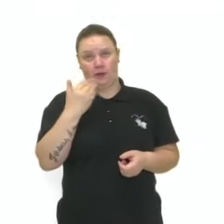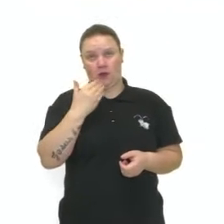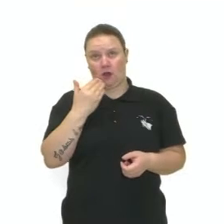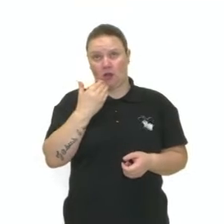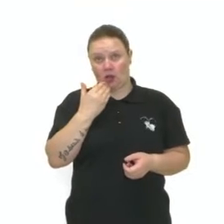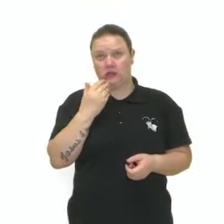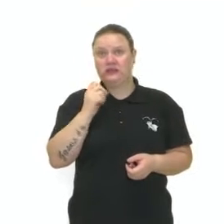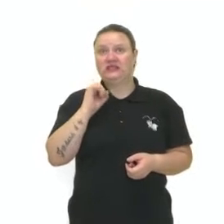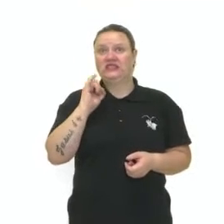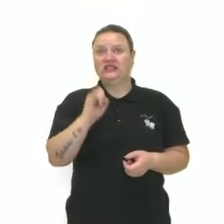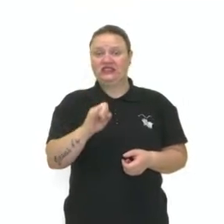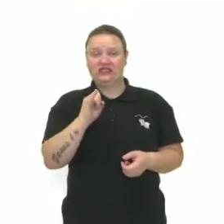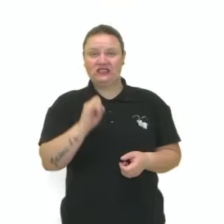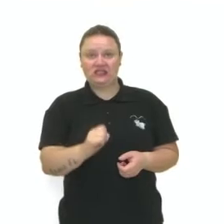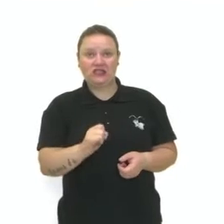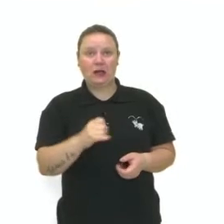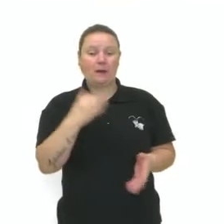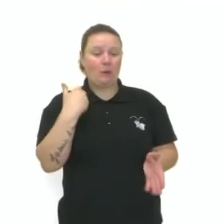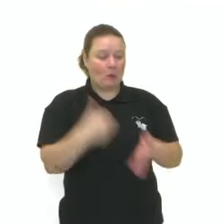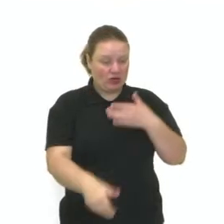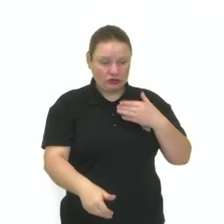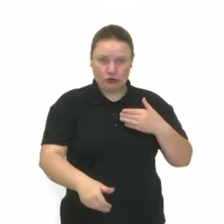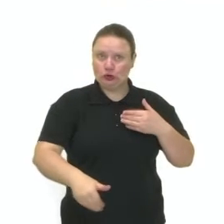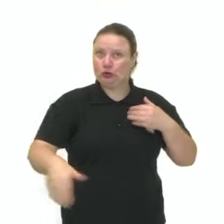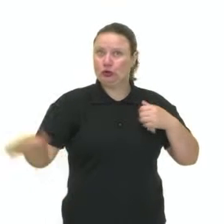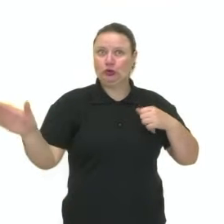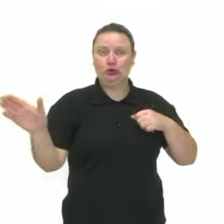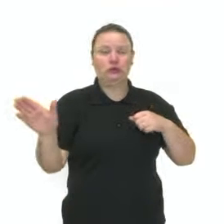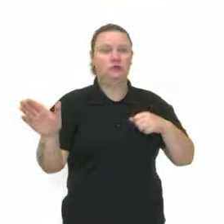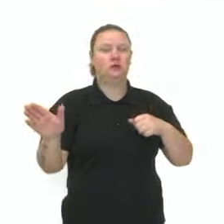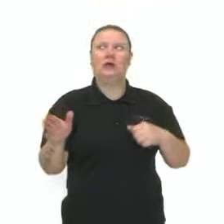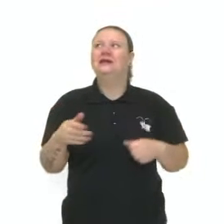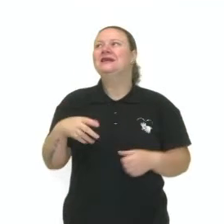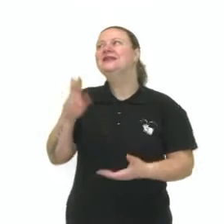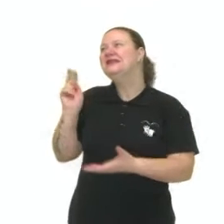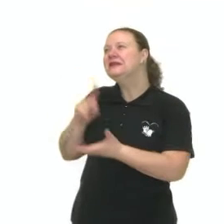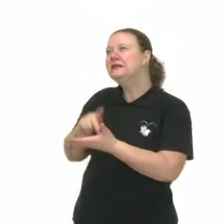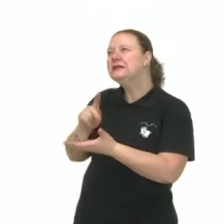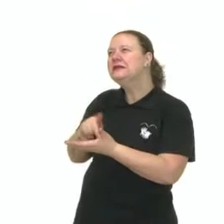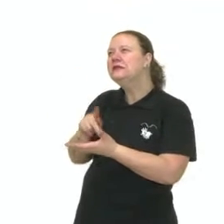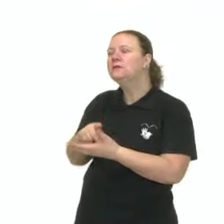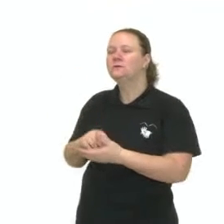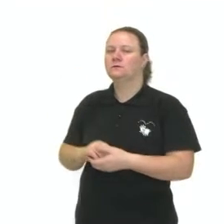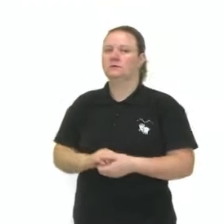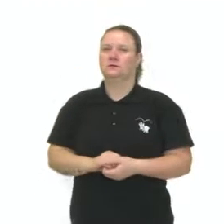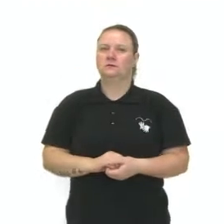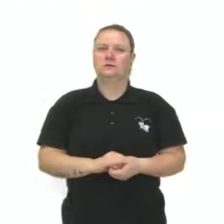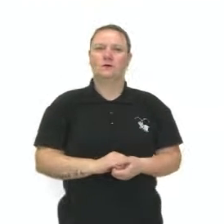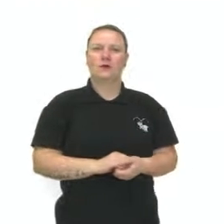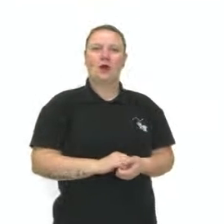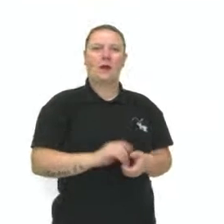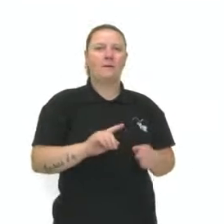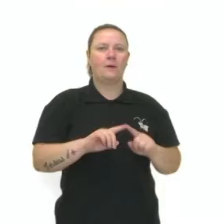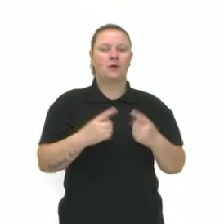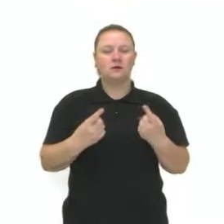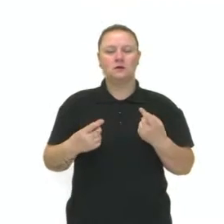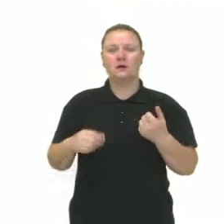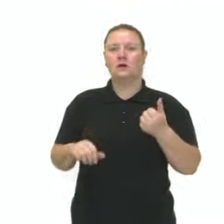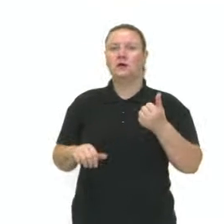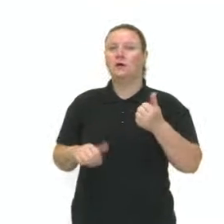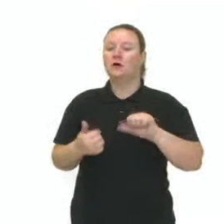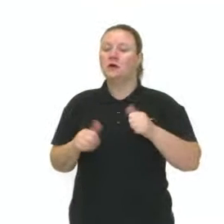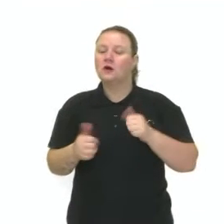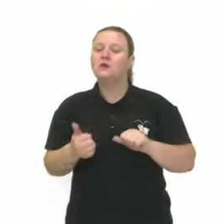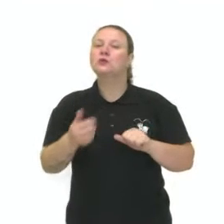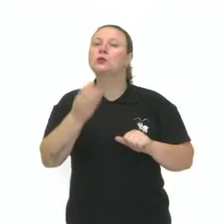uma vez." "É verdade", concordou Honório envergonhado. Para avaliar a oportunidade desta carteira, é